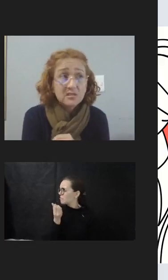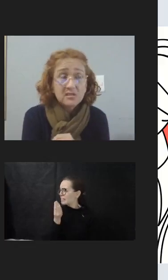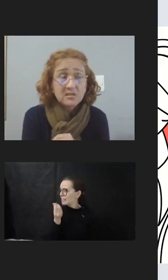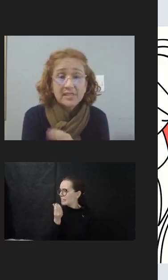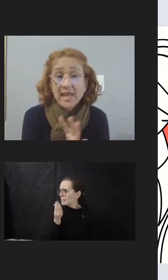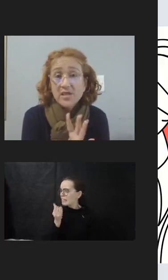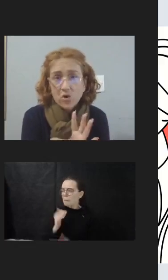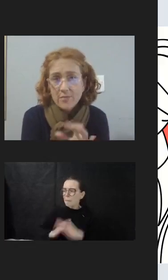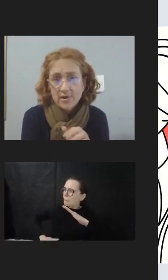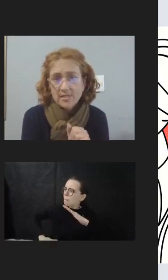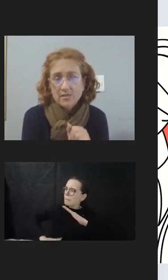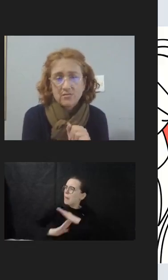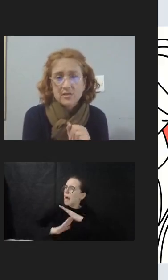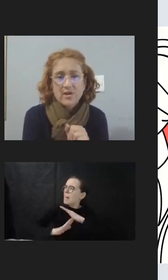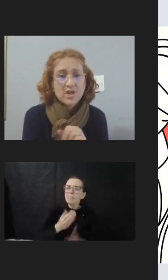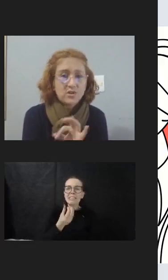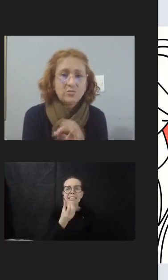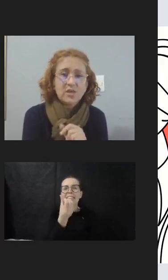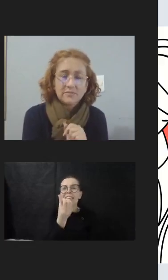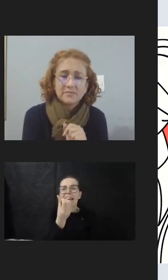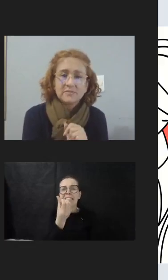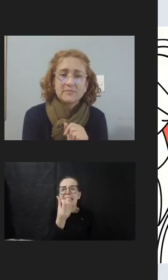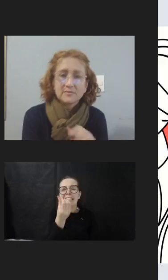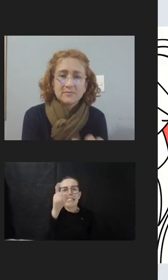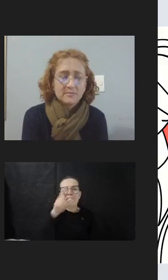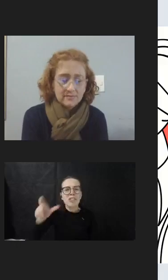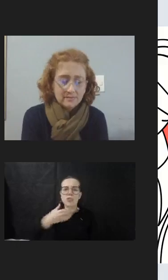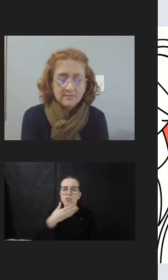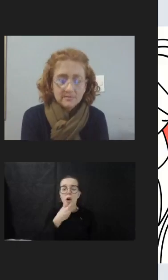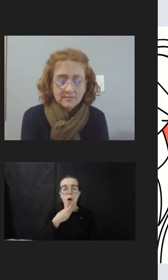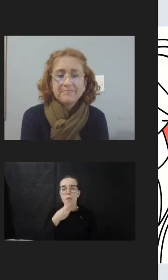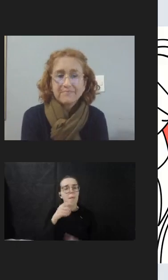acho que 6 homens dessa doença, o resto tudo é mulher.